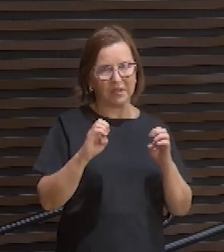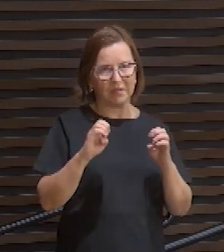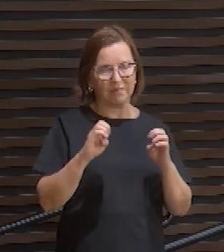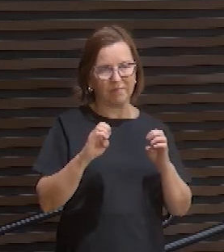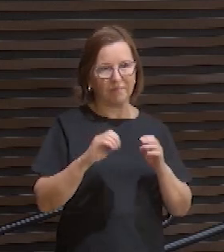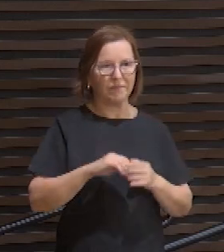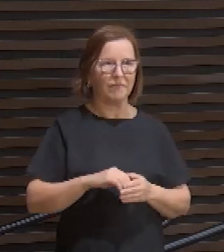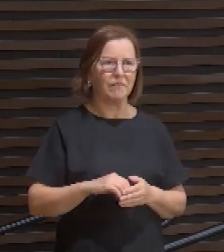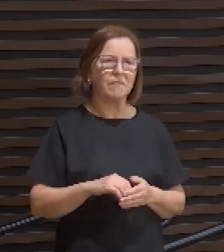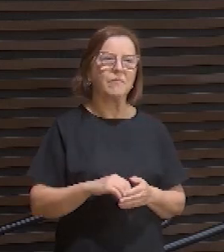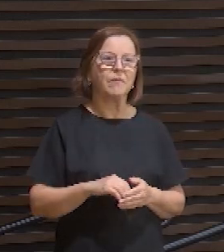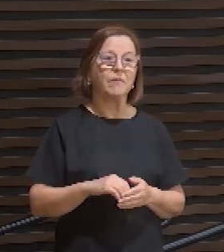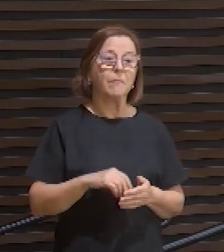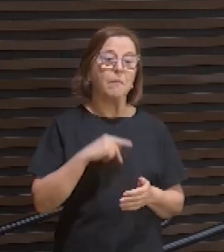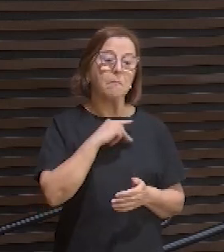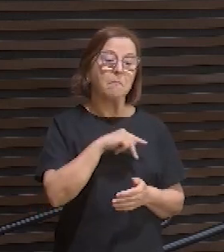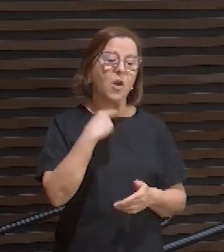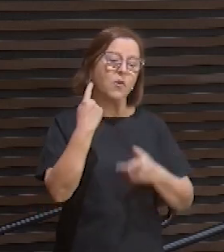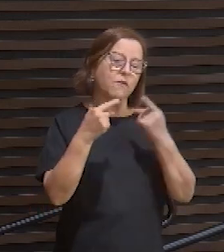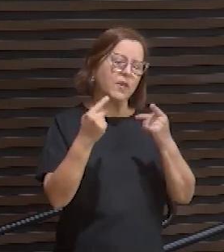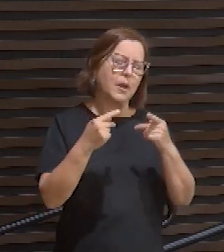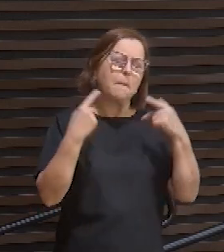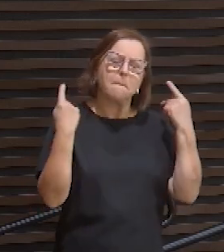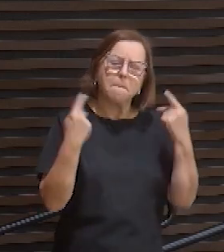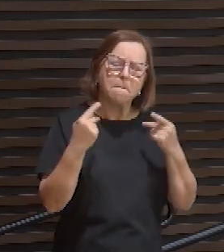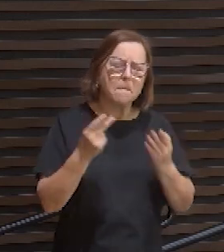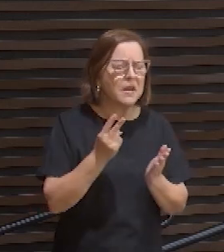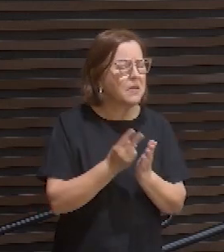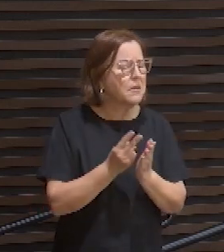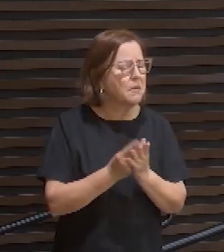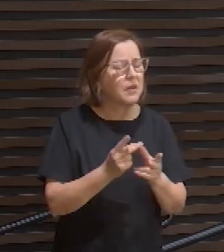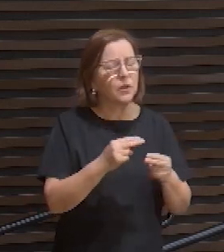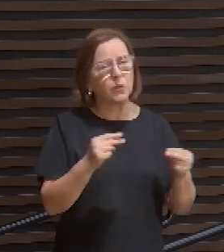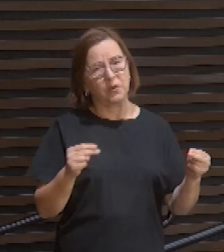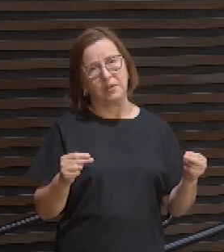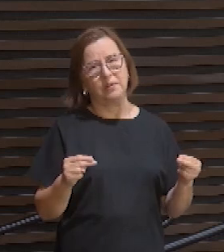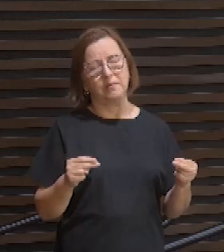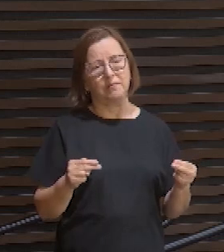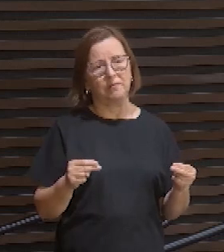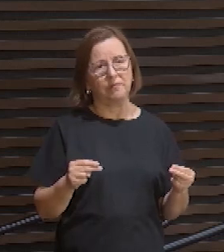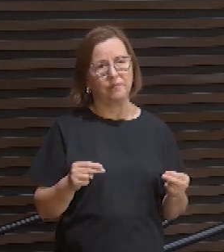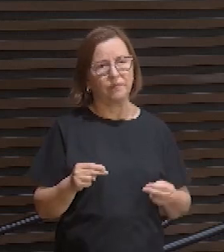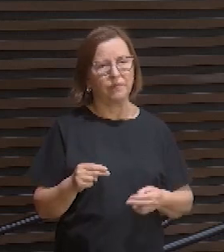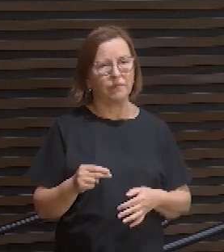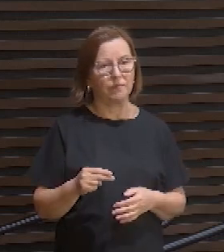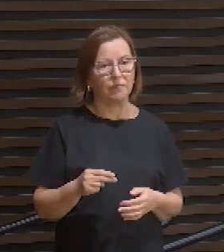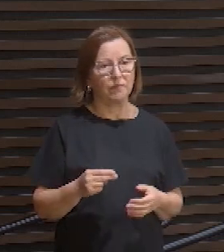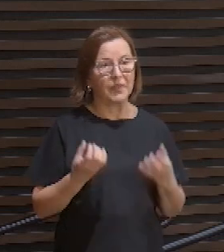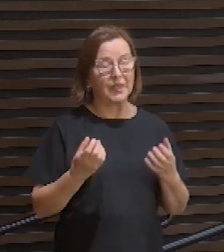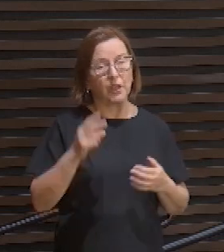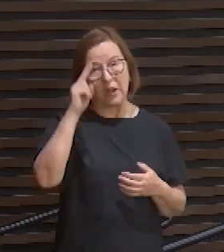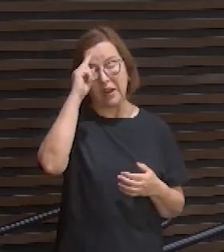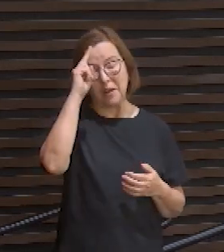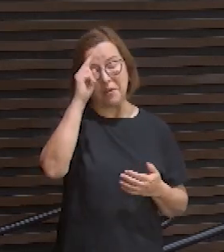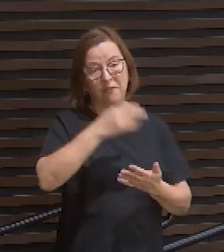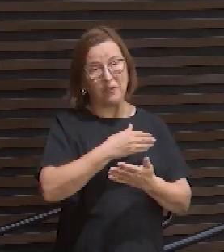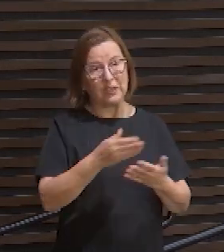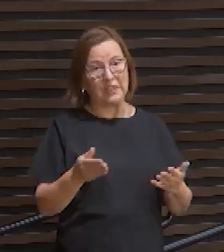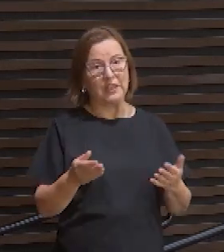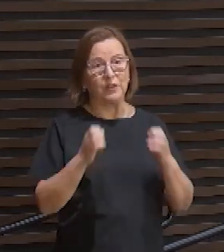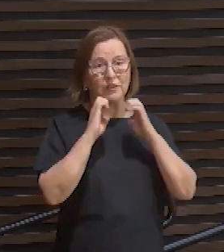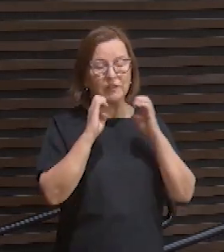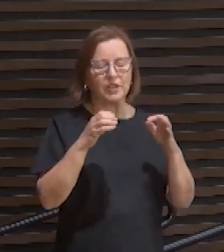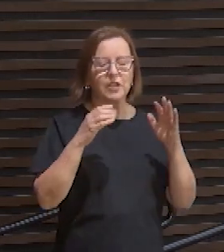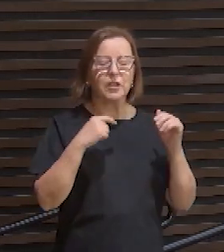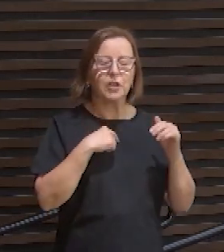mesmas coisas. É o que Paulo está dizendo aqui no verso 1, irmãos, venho lembrar-vos o Evangelho que vos anunciei. Relembrar o